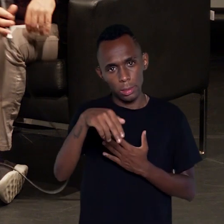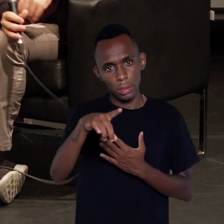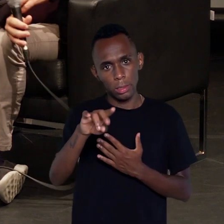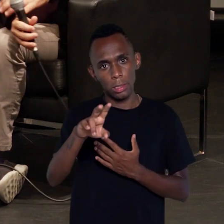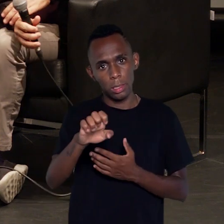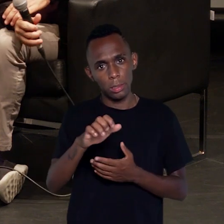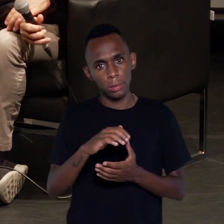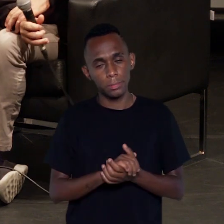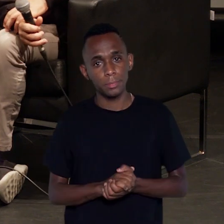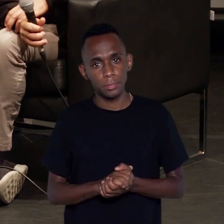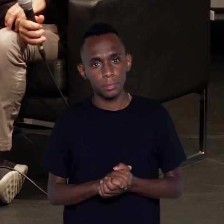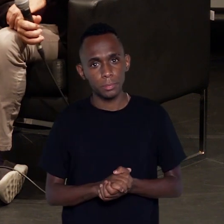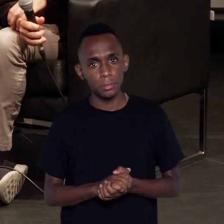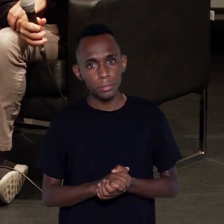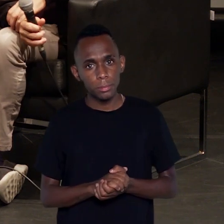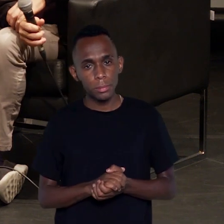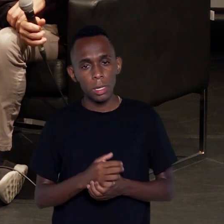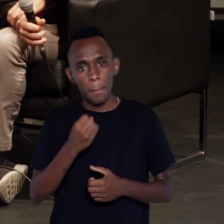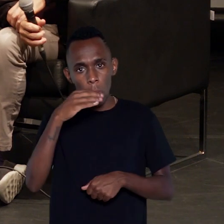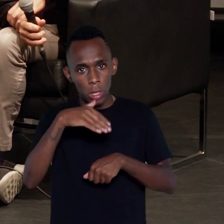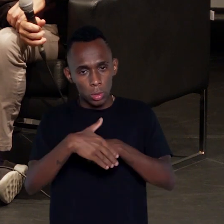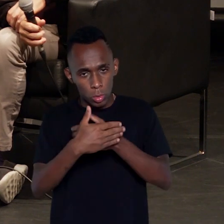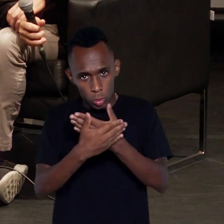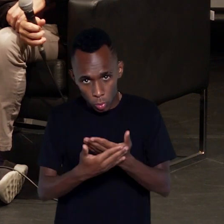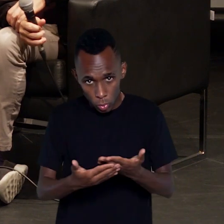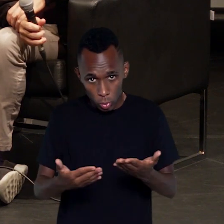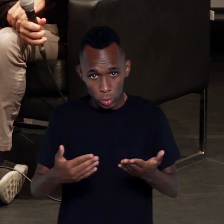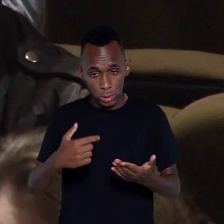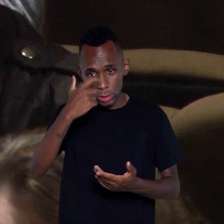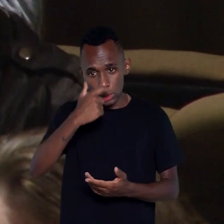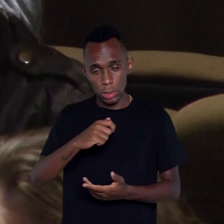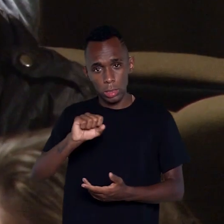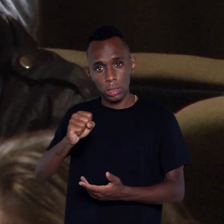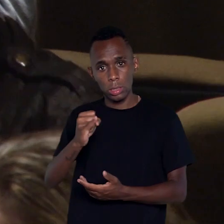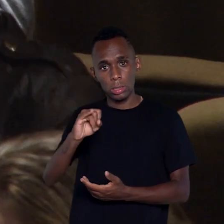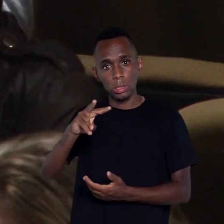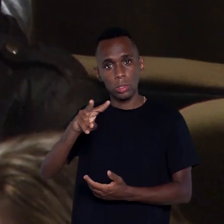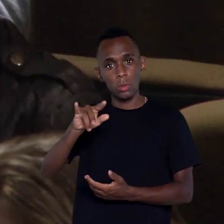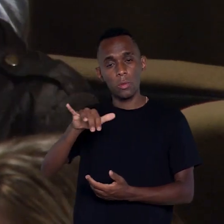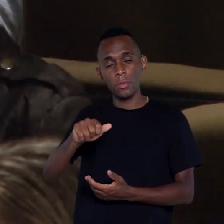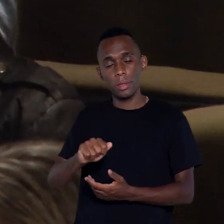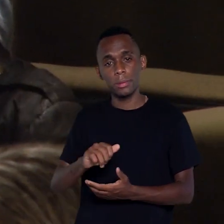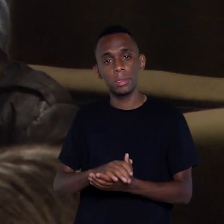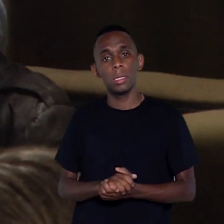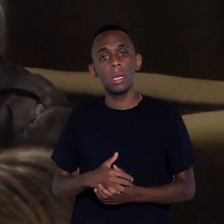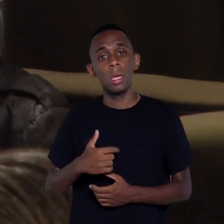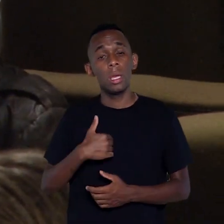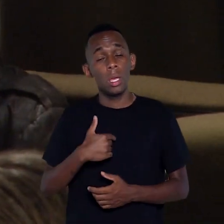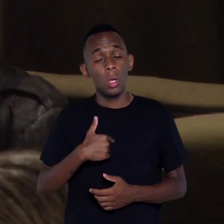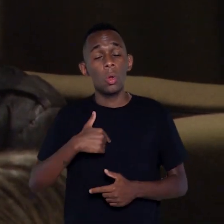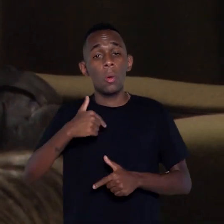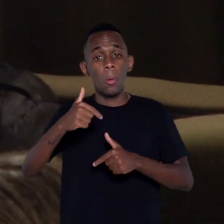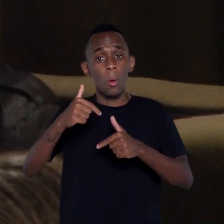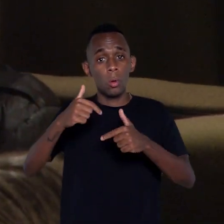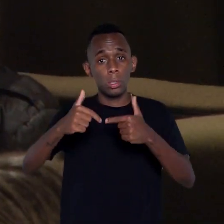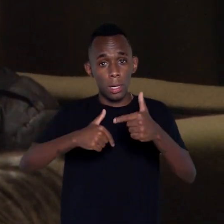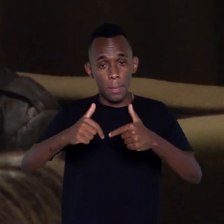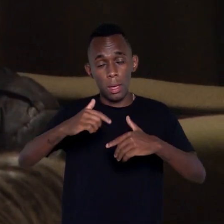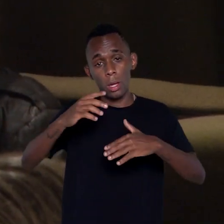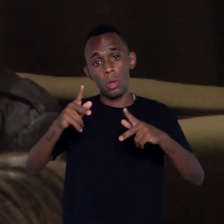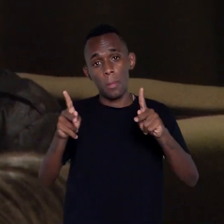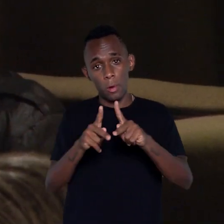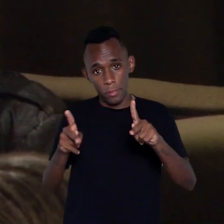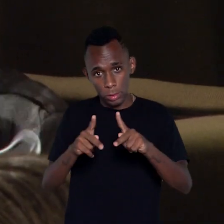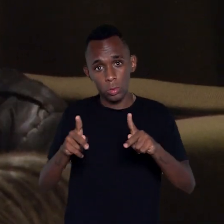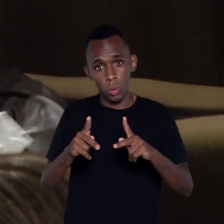André. Boa noite, o meu nome é Silvia, eu sou professora da rede pública e eu